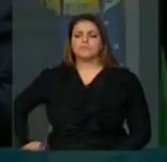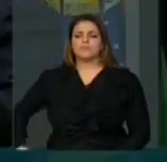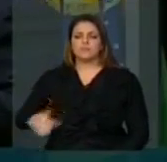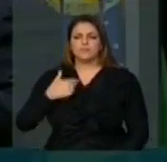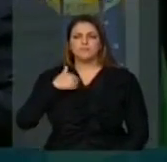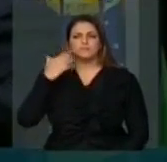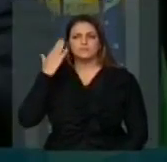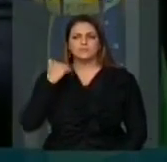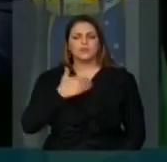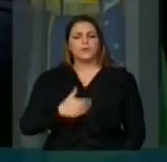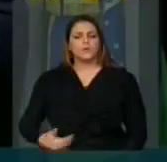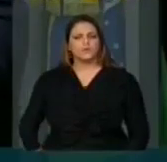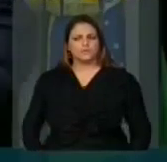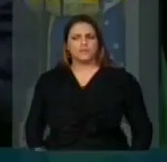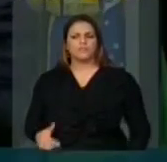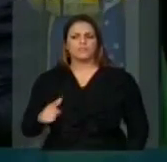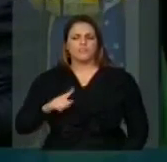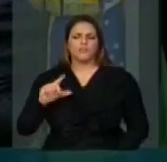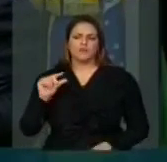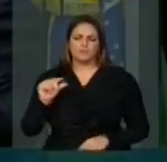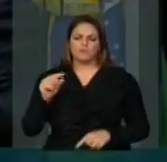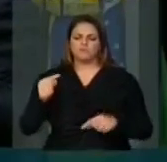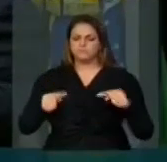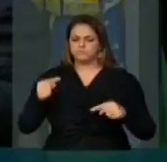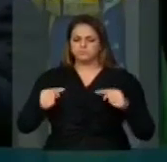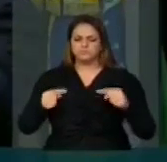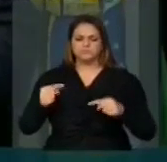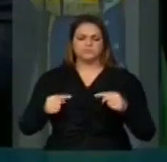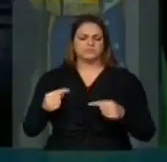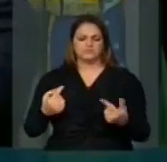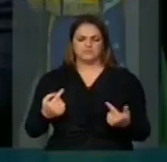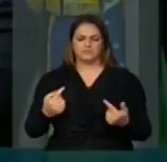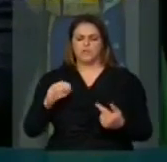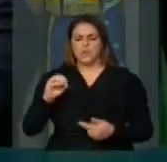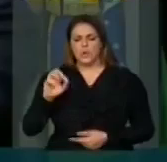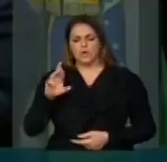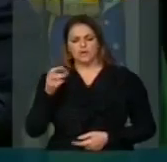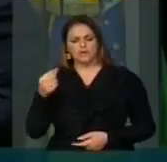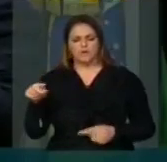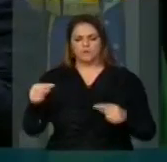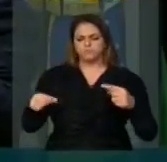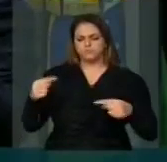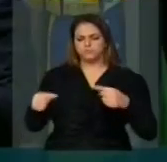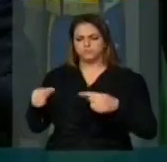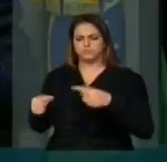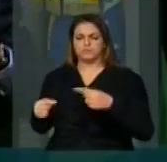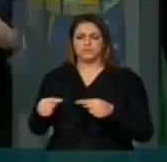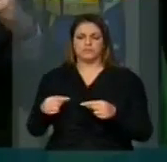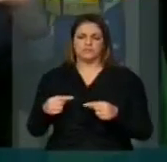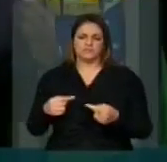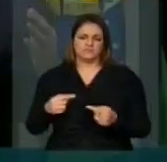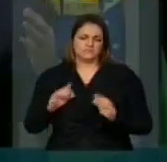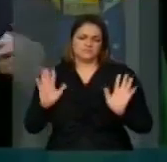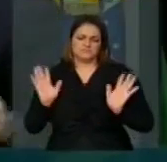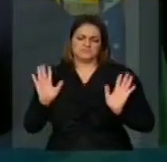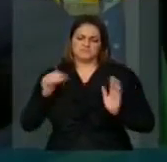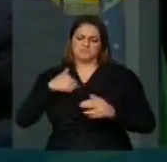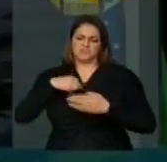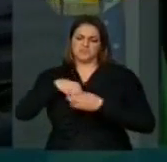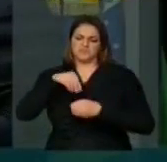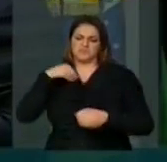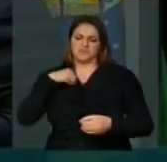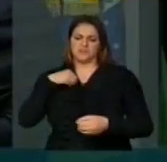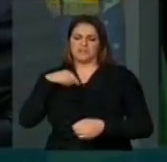disputa no governo, e eu não entro nesse mérito, entre os diversos órgãos. Isso deveria ficar com a Defesa,